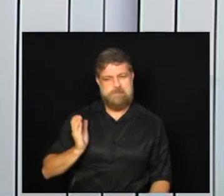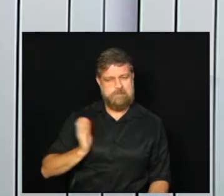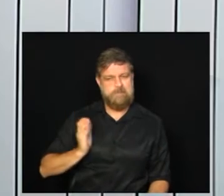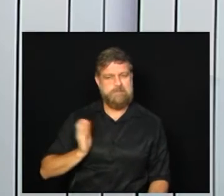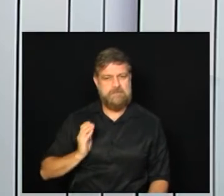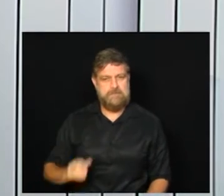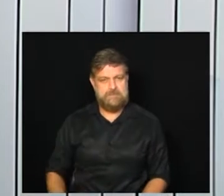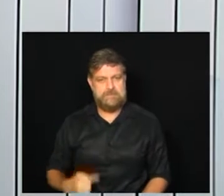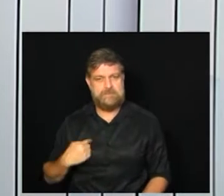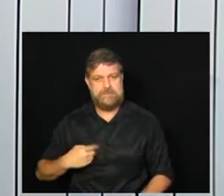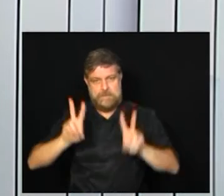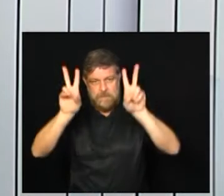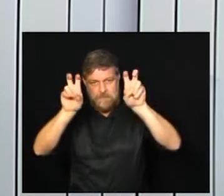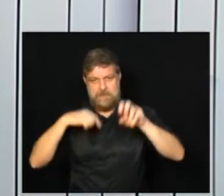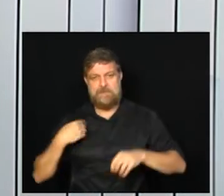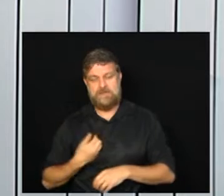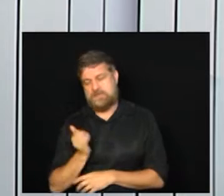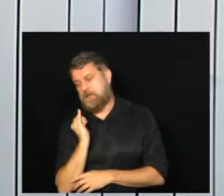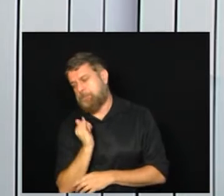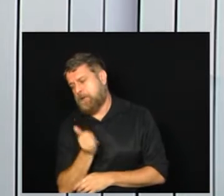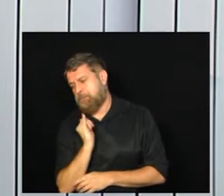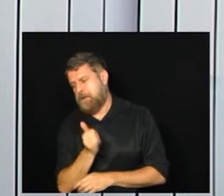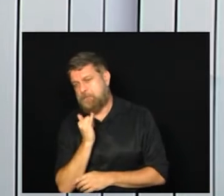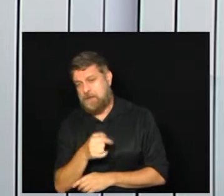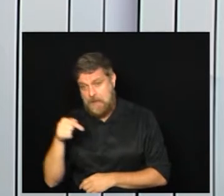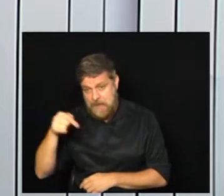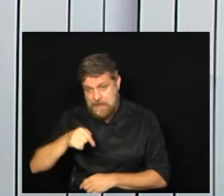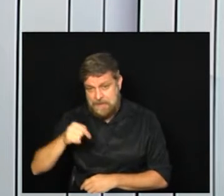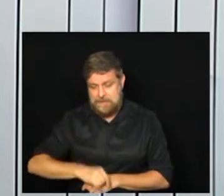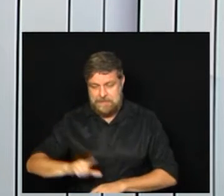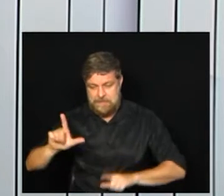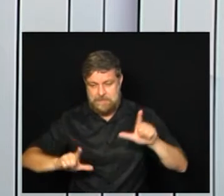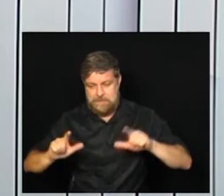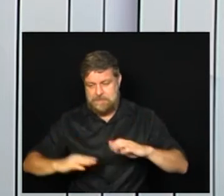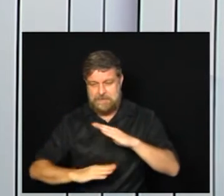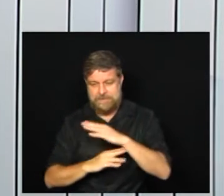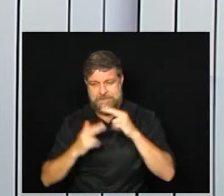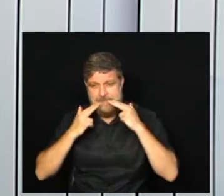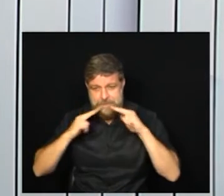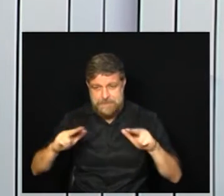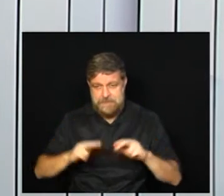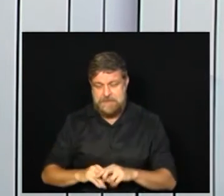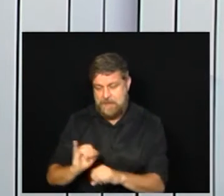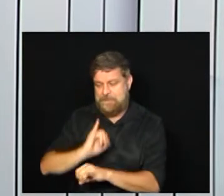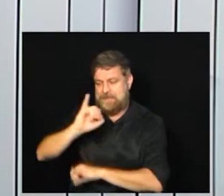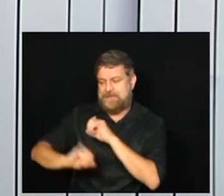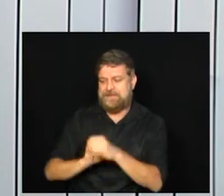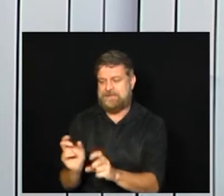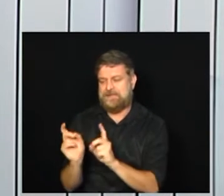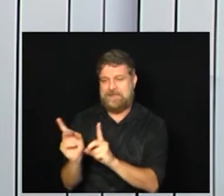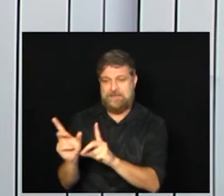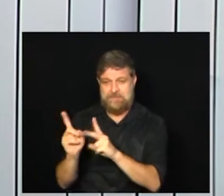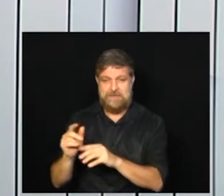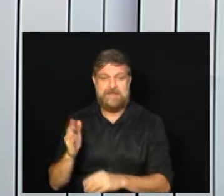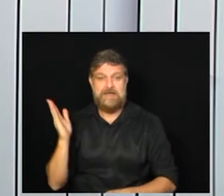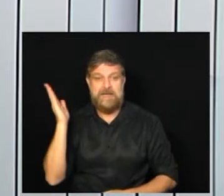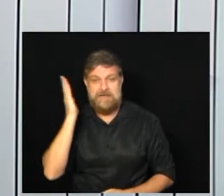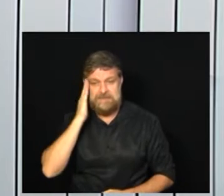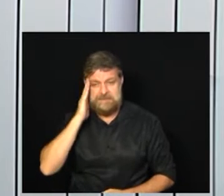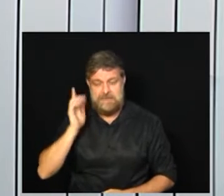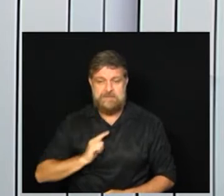assunto que a gente abordou bastante já aqui no nosso programa, que veio para ficar. Óbvio que quando a pandemia se